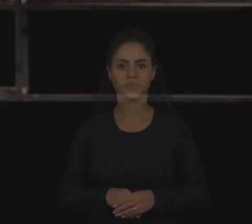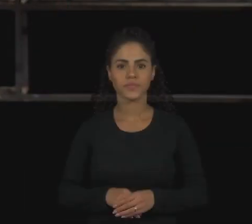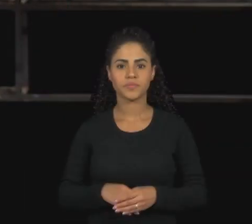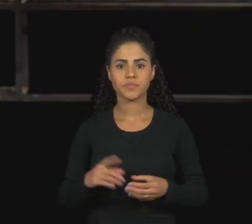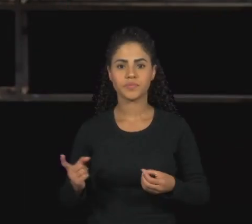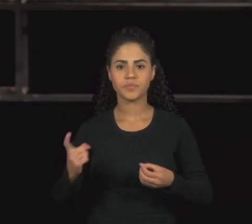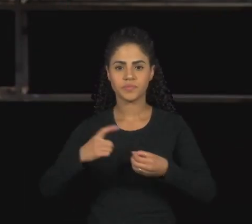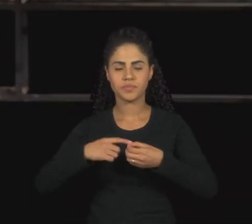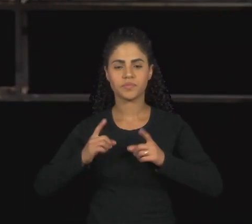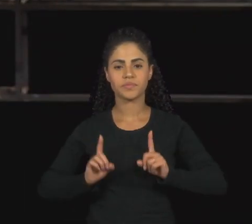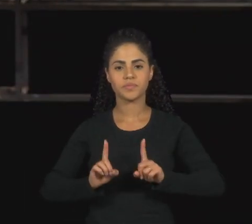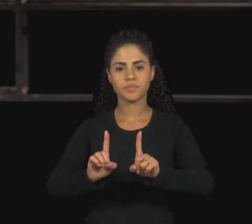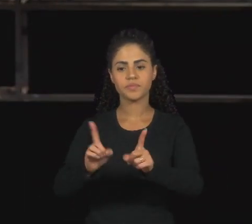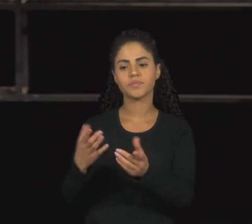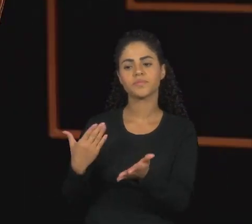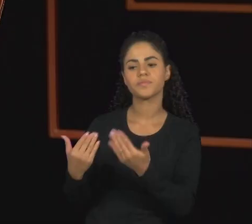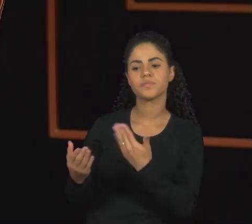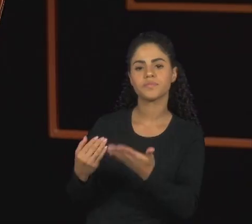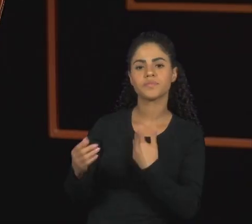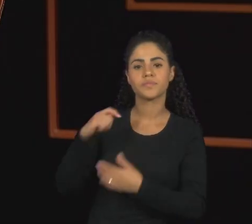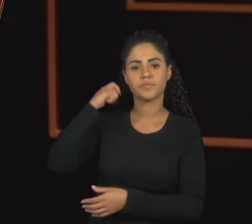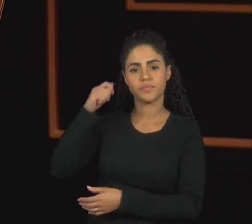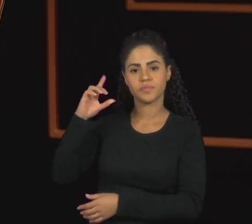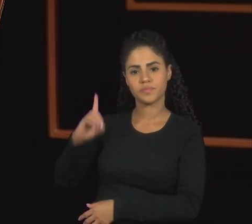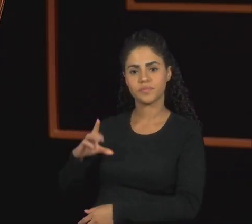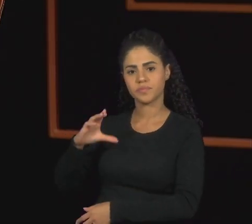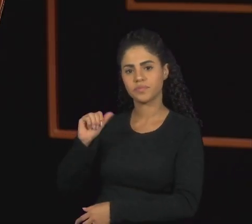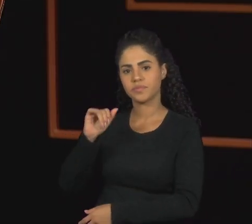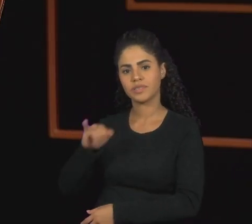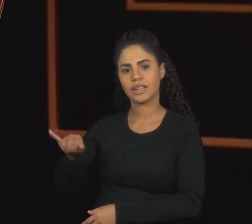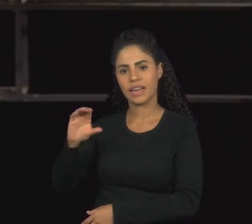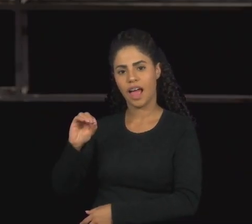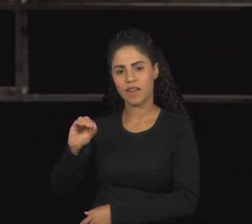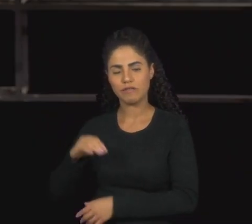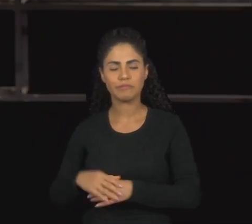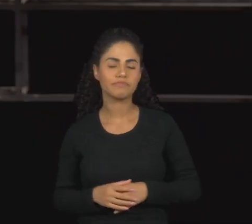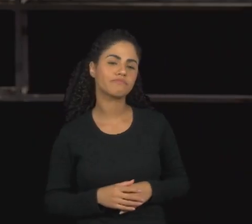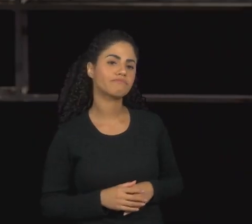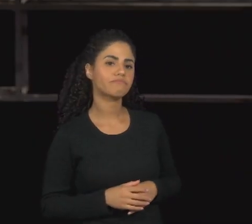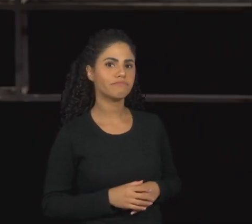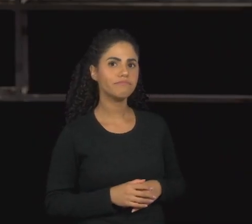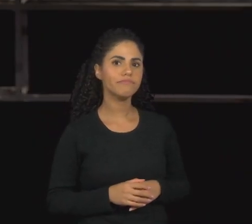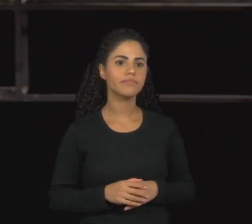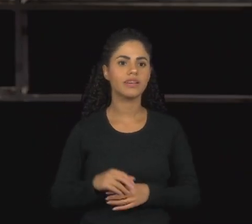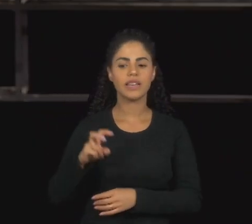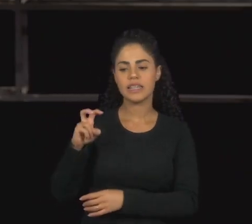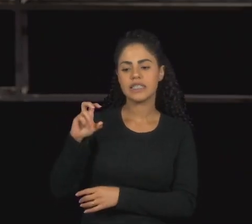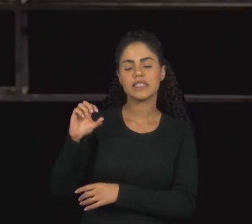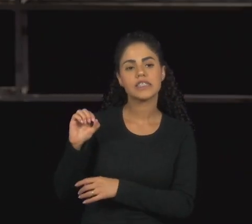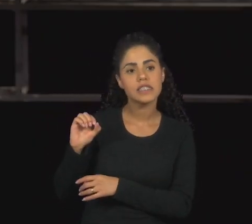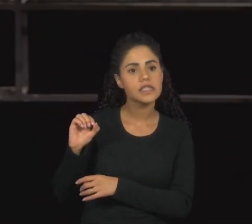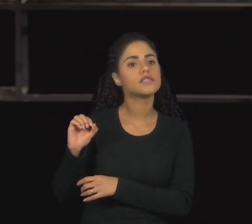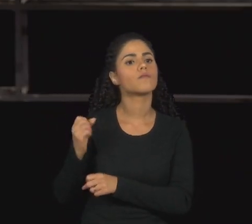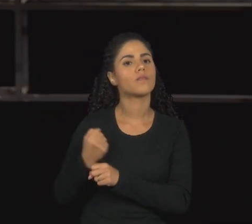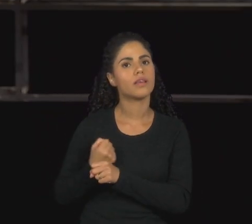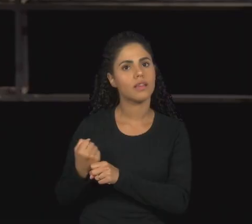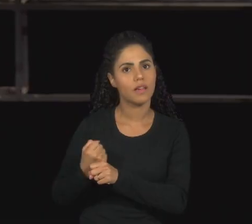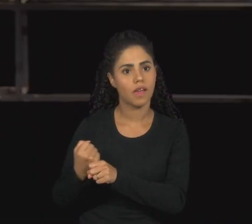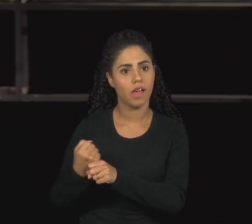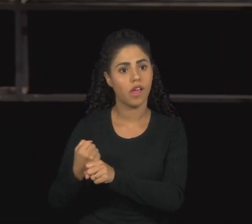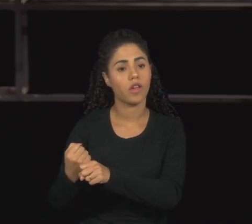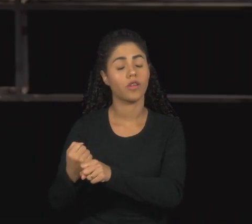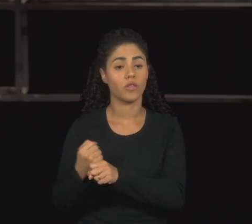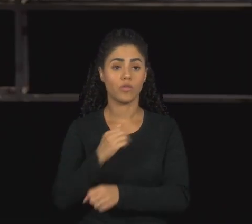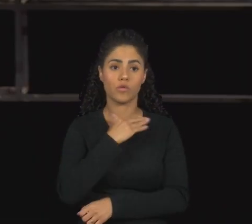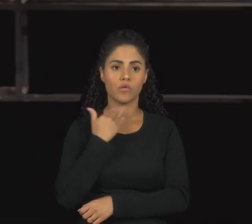Estamos de volta para o nosso bate-papo com o ator e diretor Caio Blatt. Caio, são 50 anos da morte do Frei Tito, que